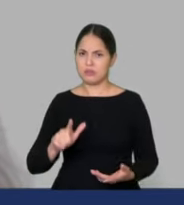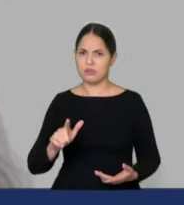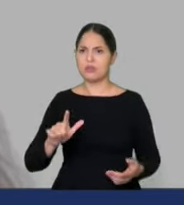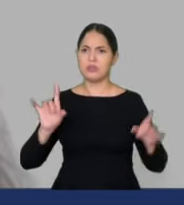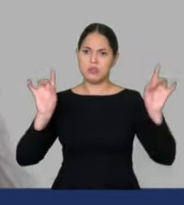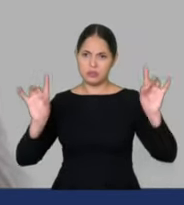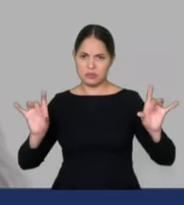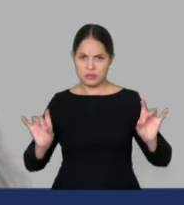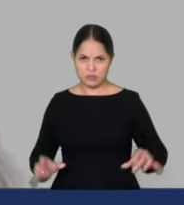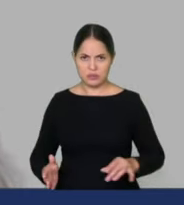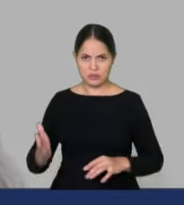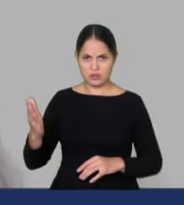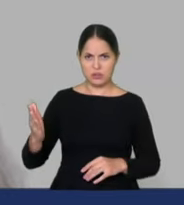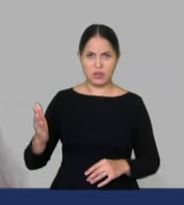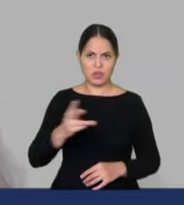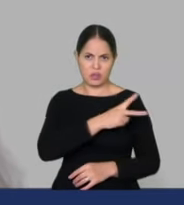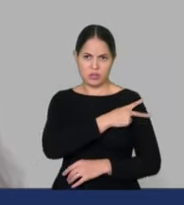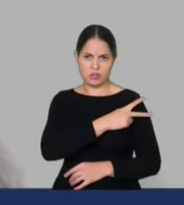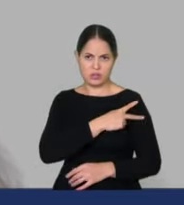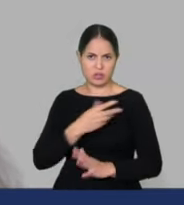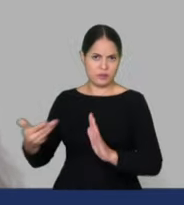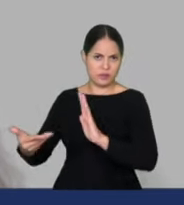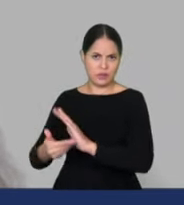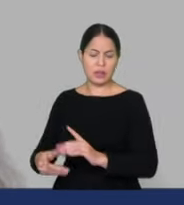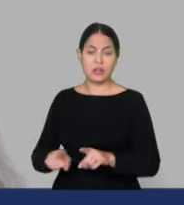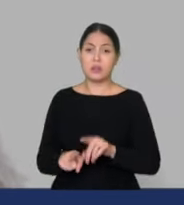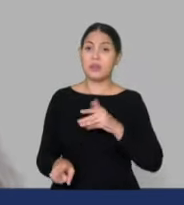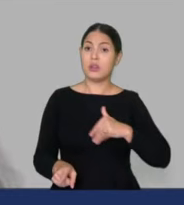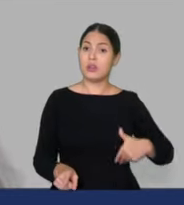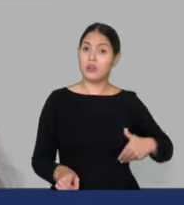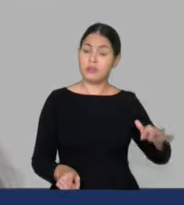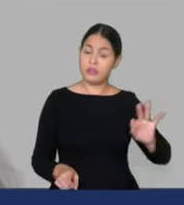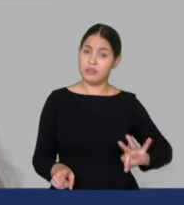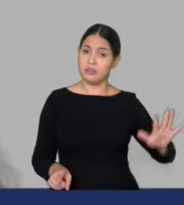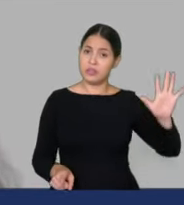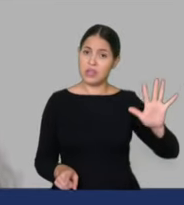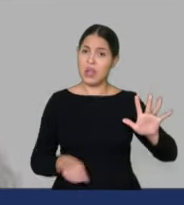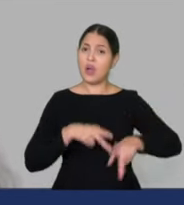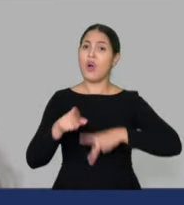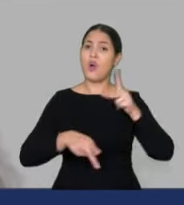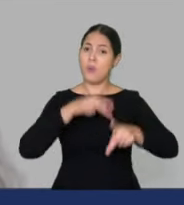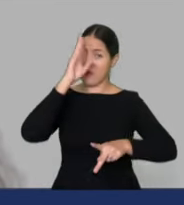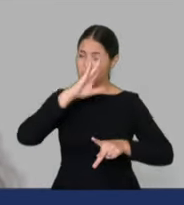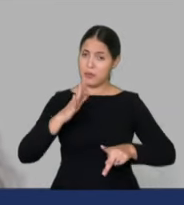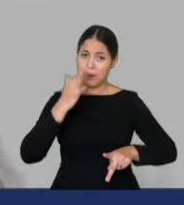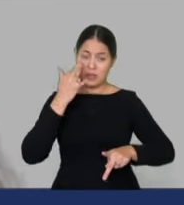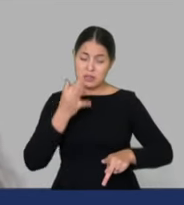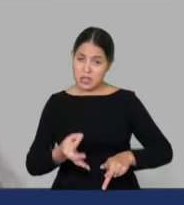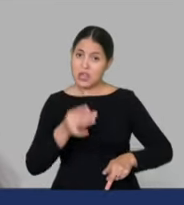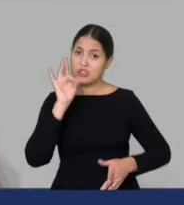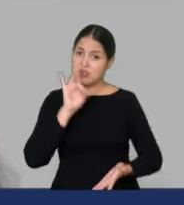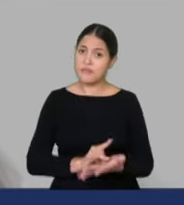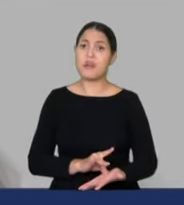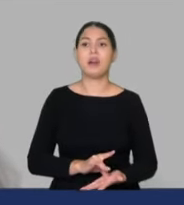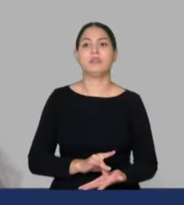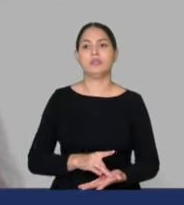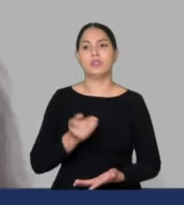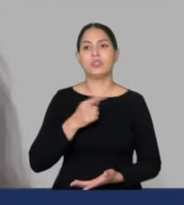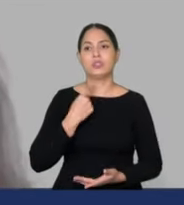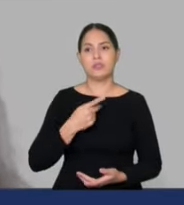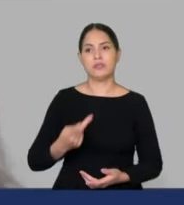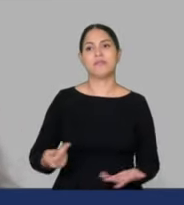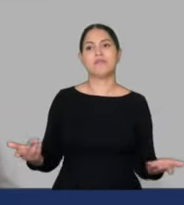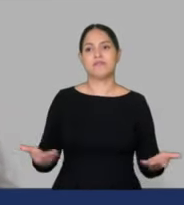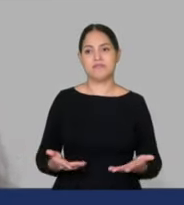dessa casa, né, e o governo, se interessem justamente ao que é importante ao povo brasileiro, que é o que nós estamos fazendo aqui. Muito obrigada, deputado.